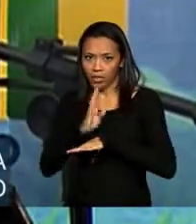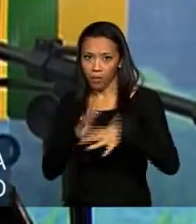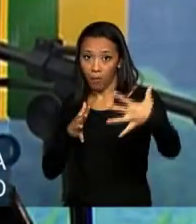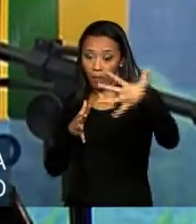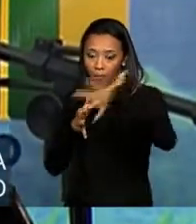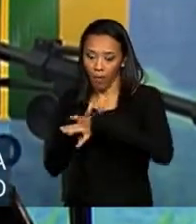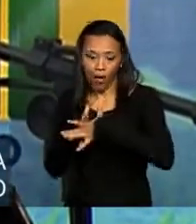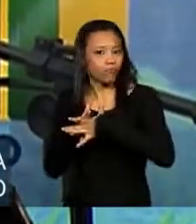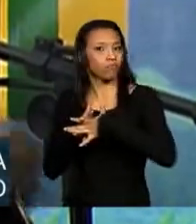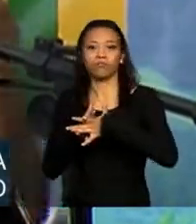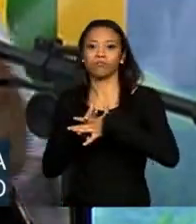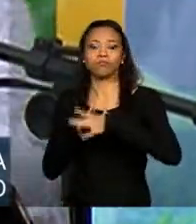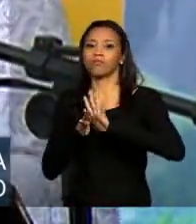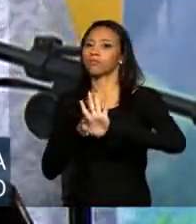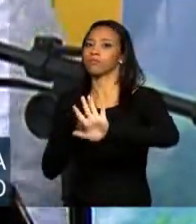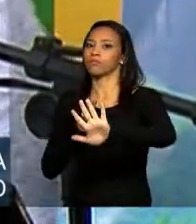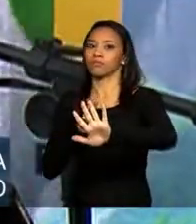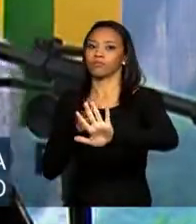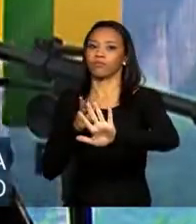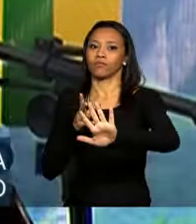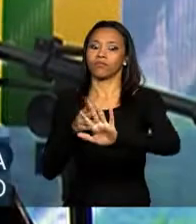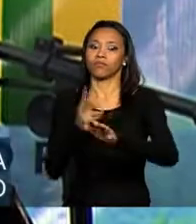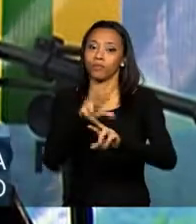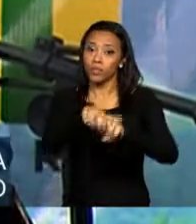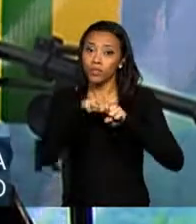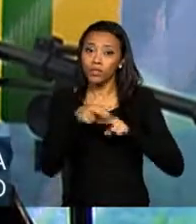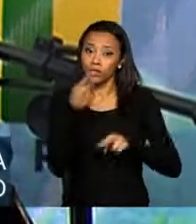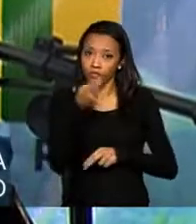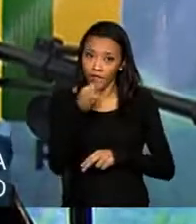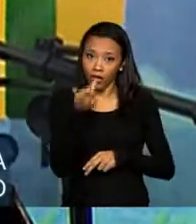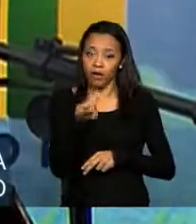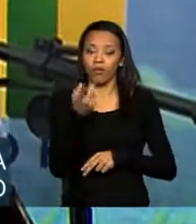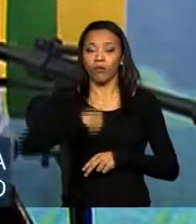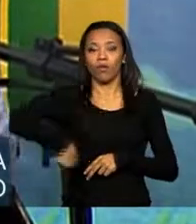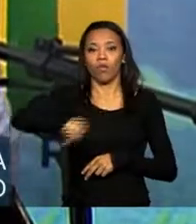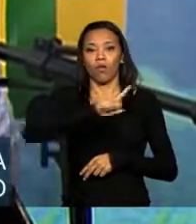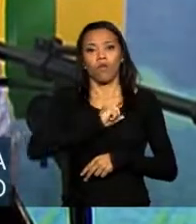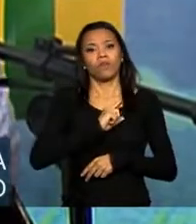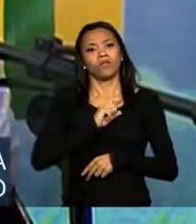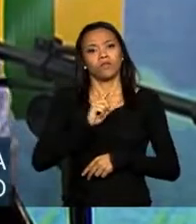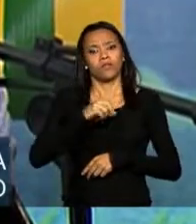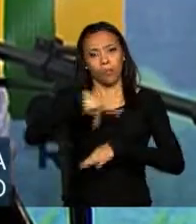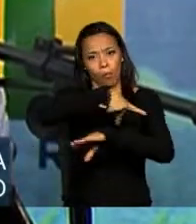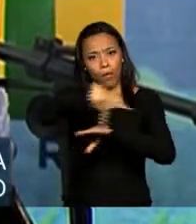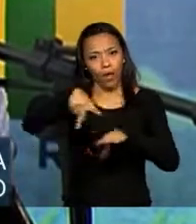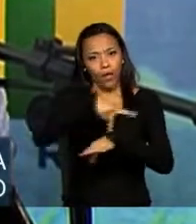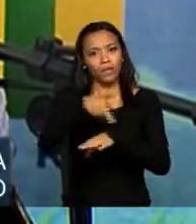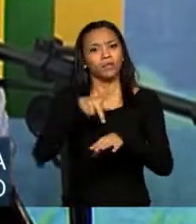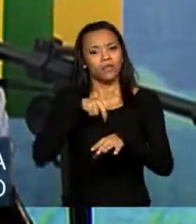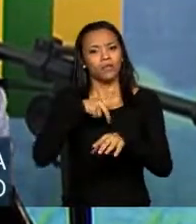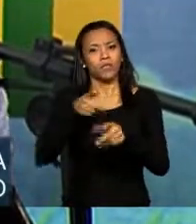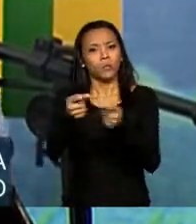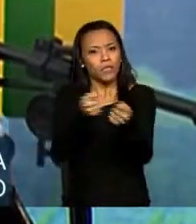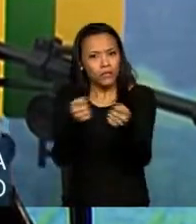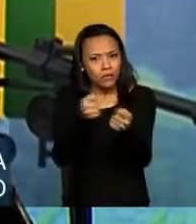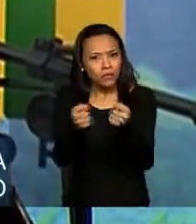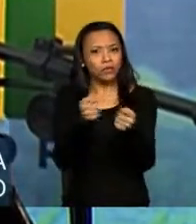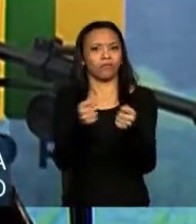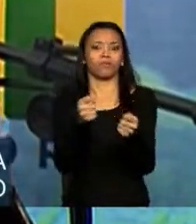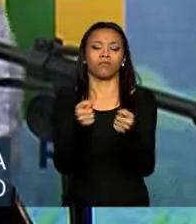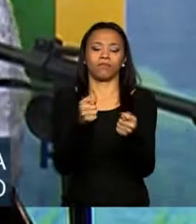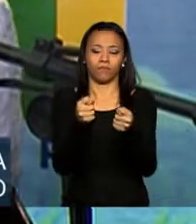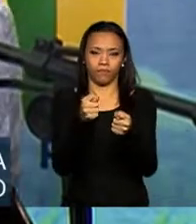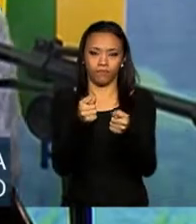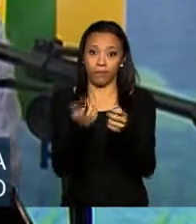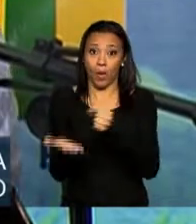de impacto é por isso que eu falo nós somos um país equilibrado no fundamental na